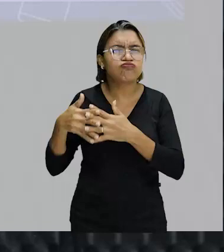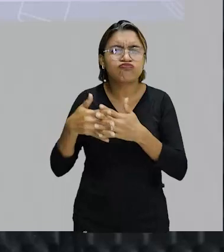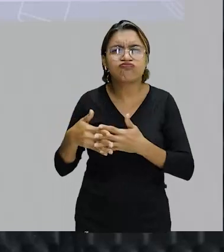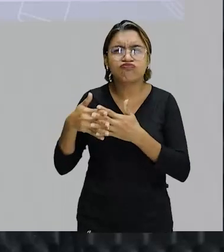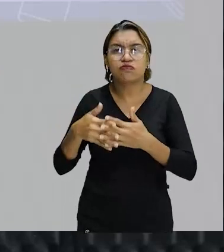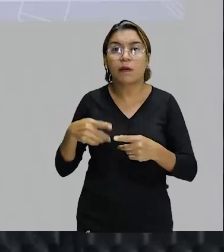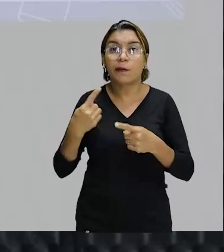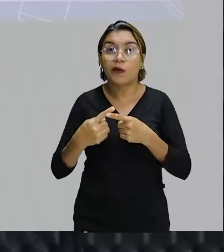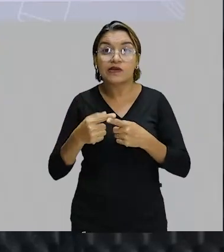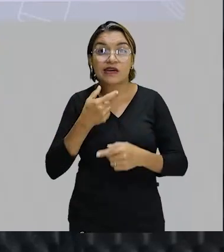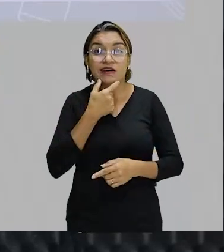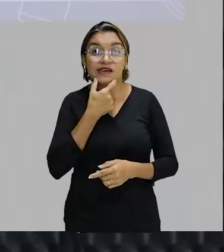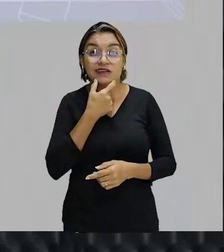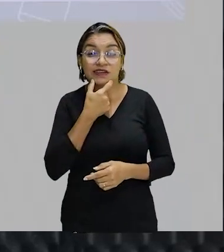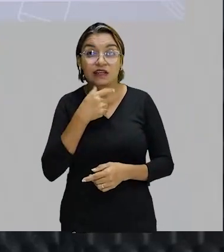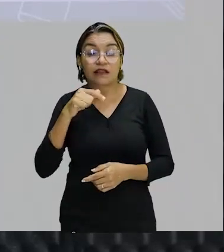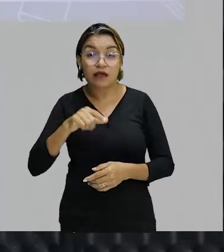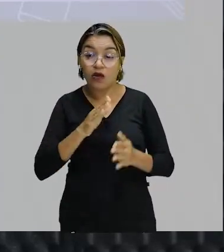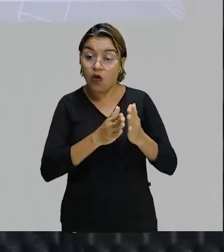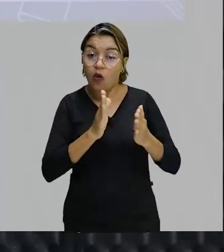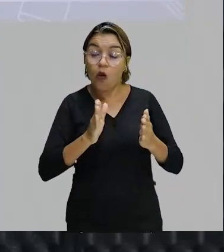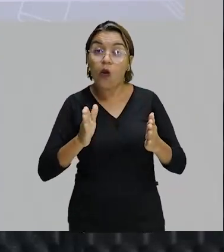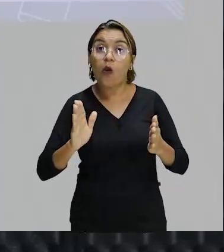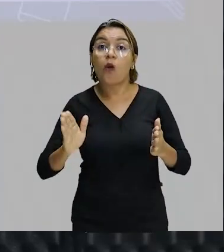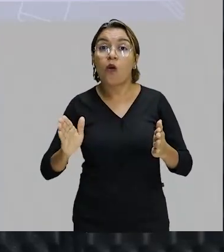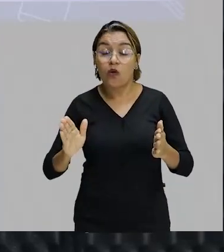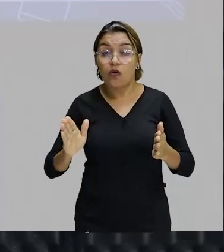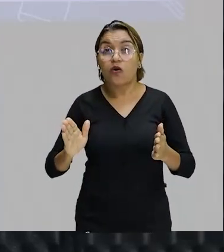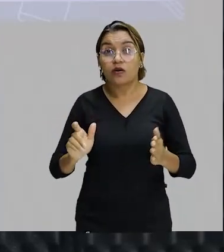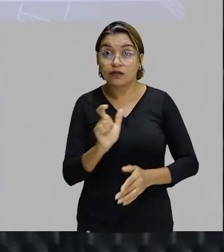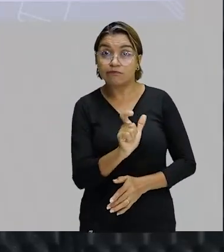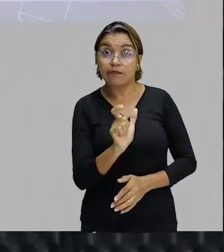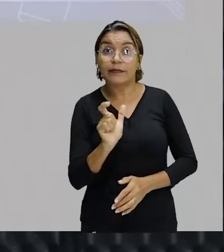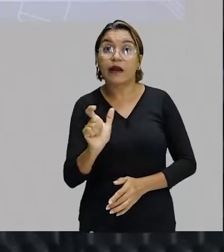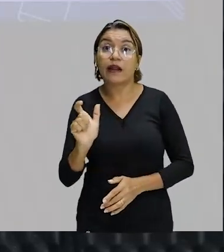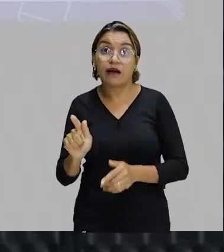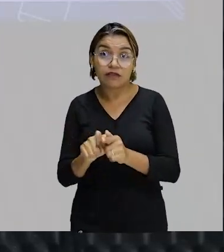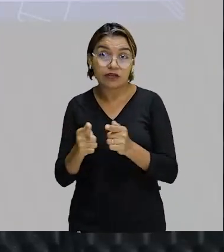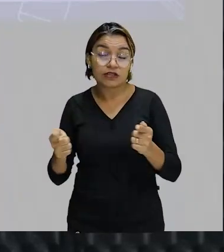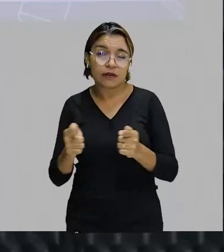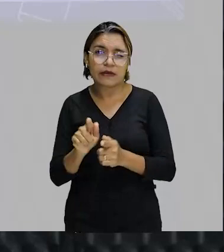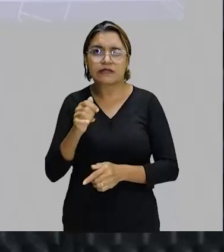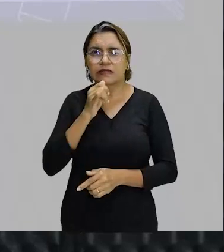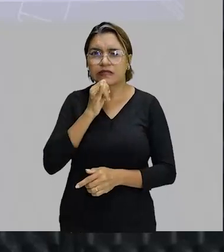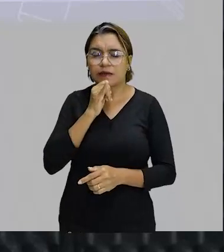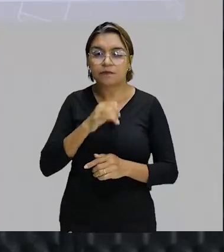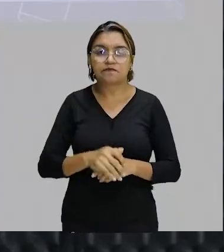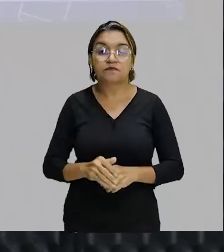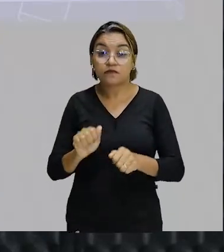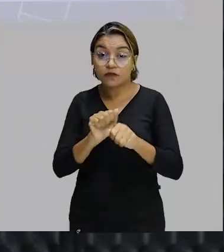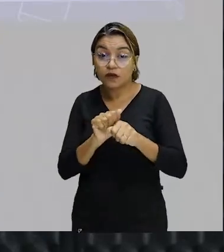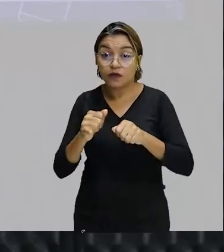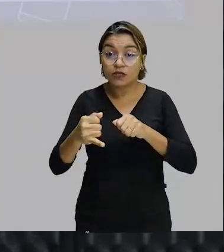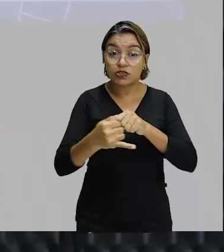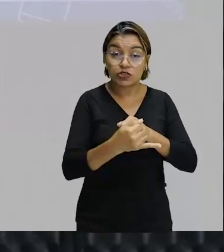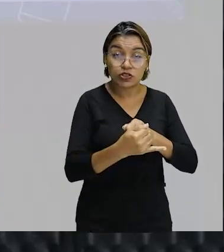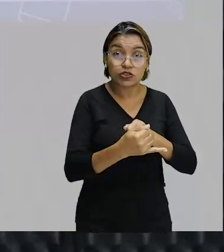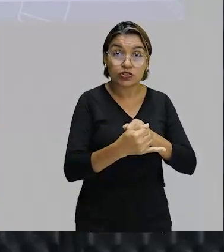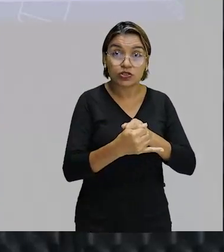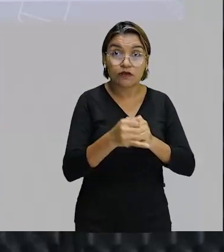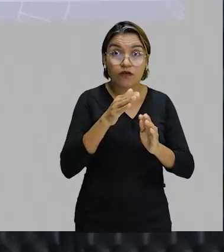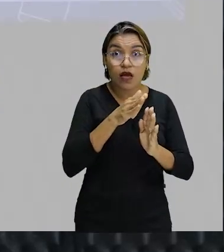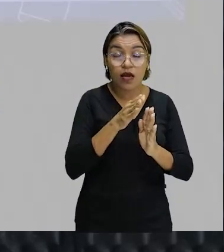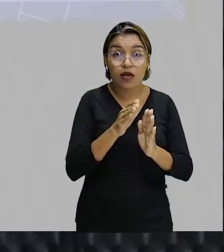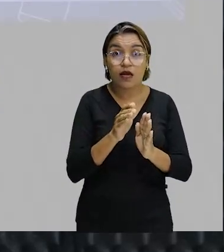língua inglesa ela possui uma ordem pré-estabelecida de certos termos gramaticais. Por exemplo, os adjetivos nunca vêm depois